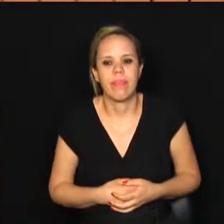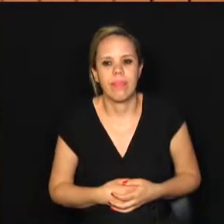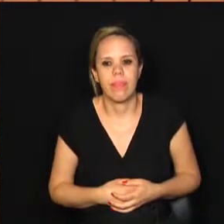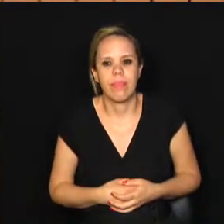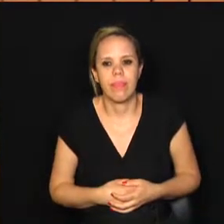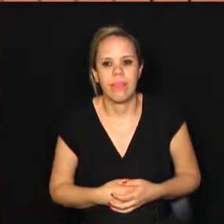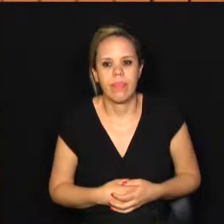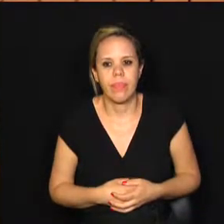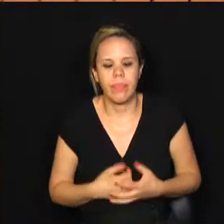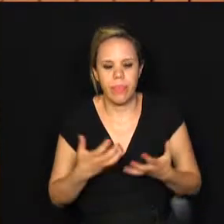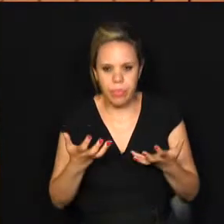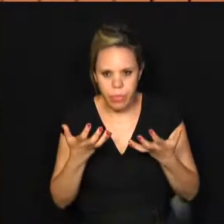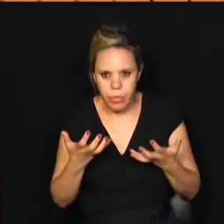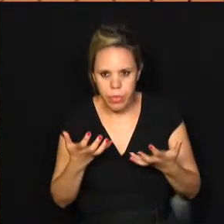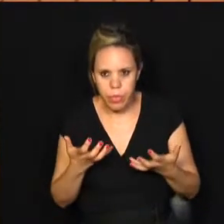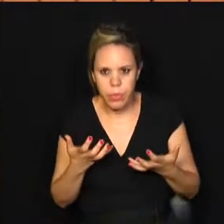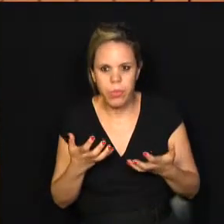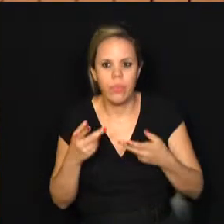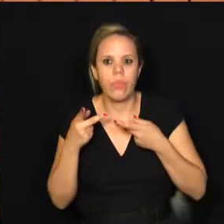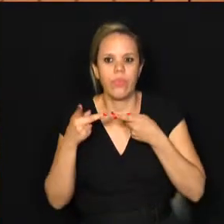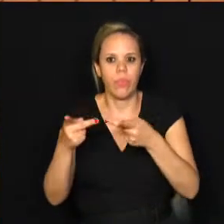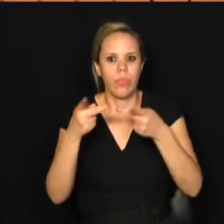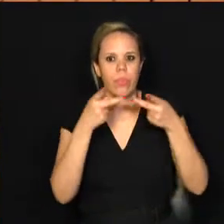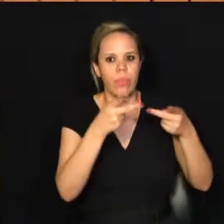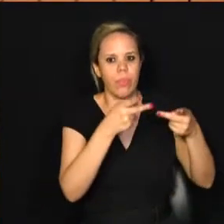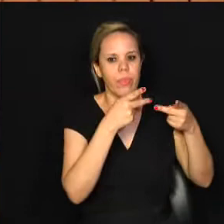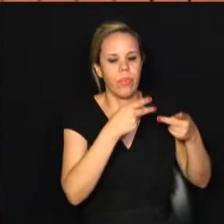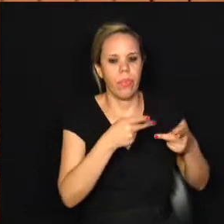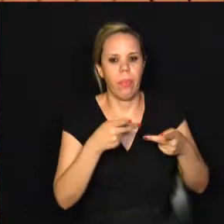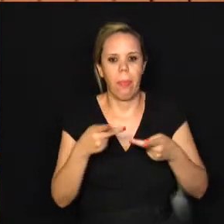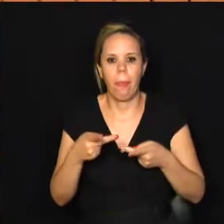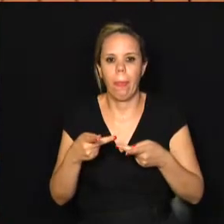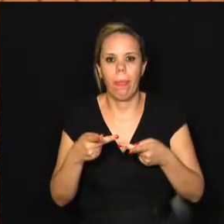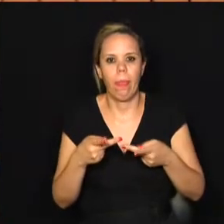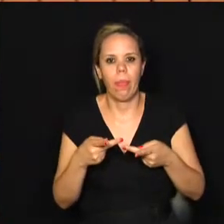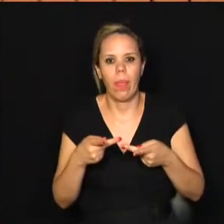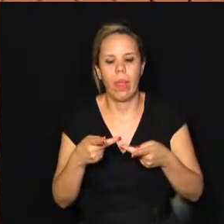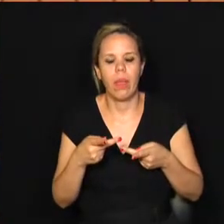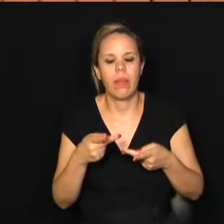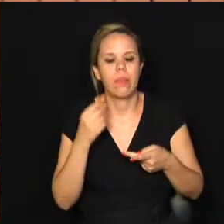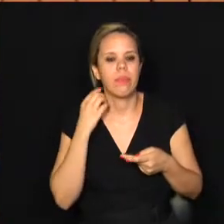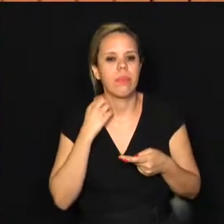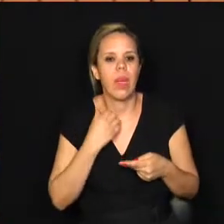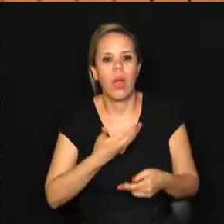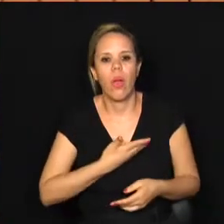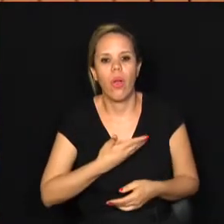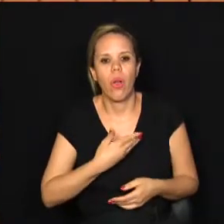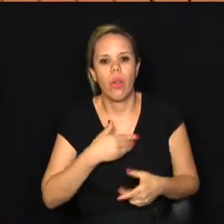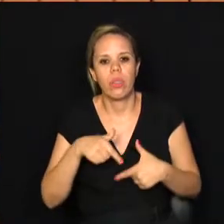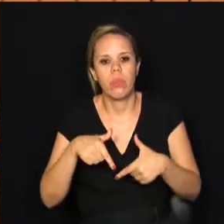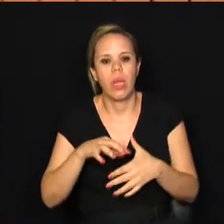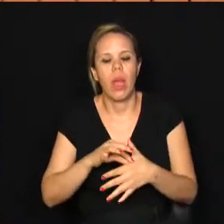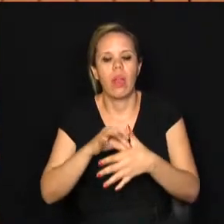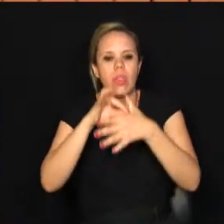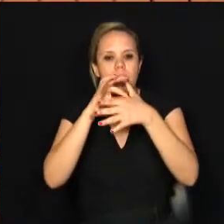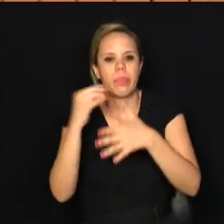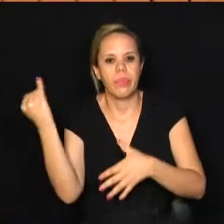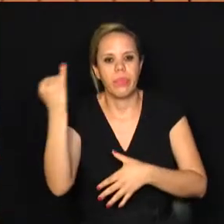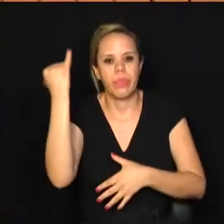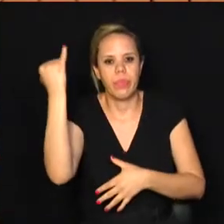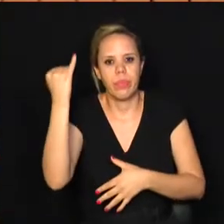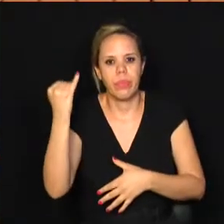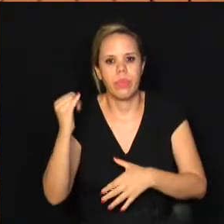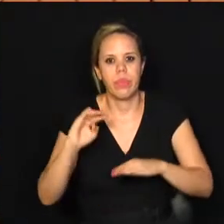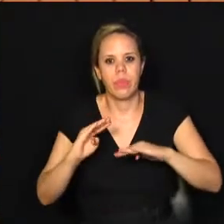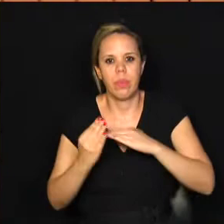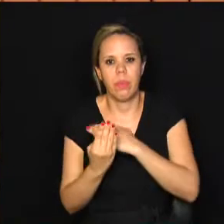Eu queria, então, convidar a nossa companheira, uma liderança importante aqui lá da região